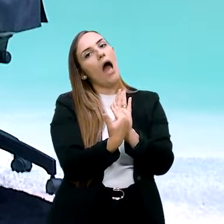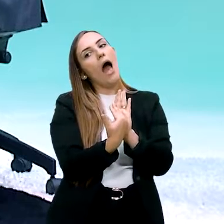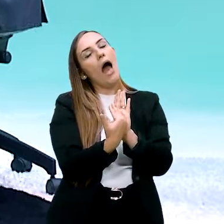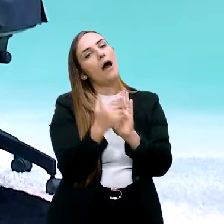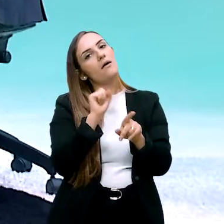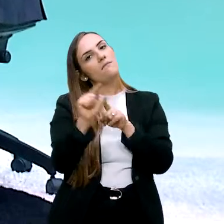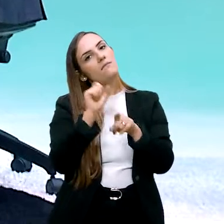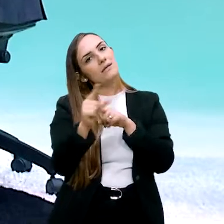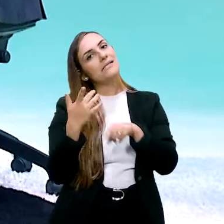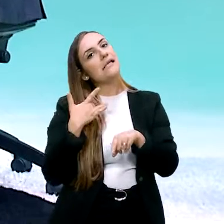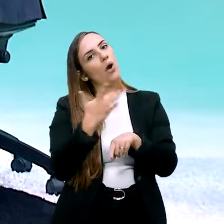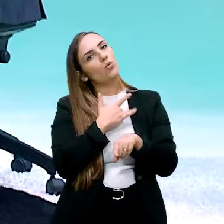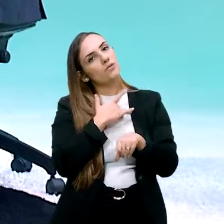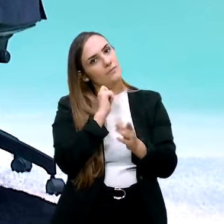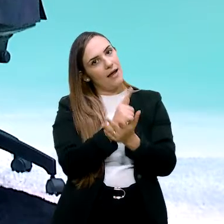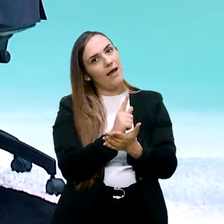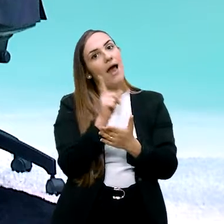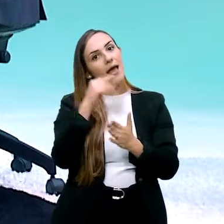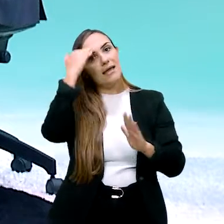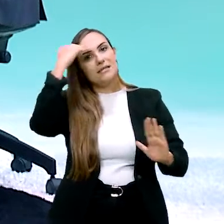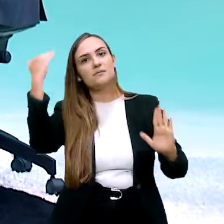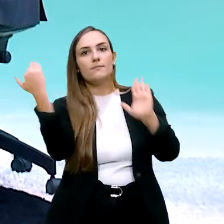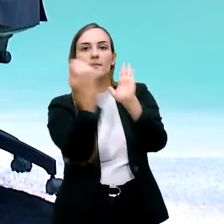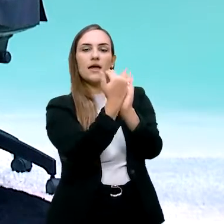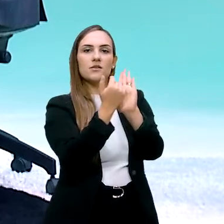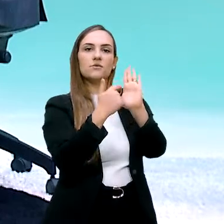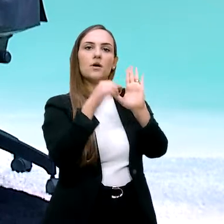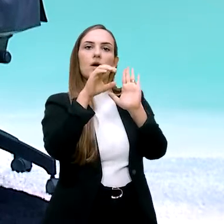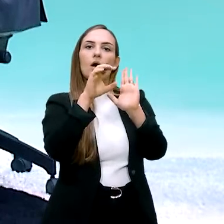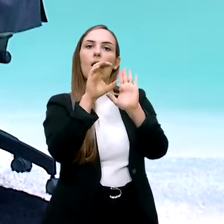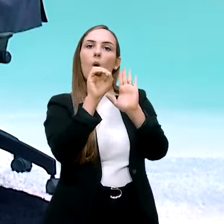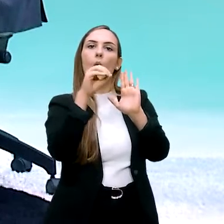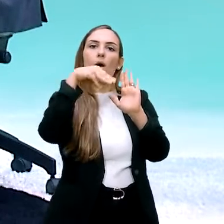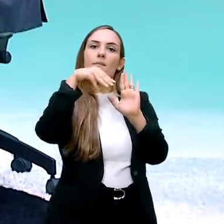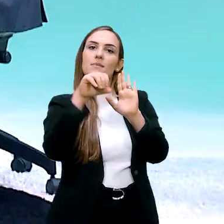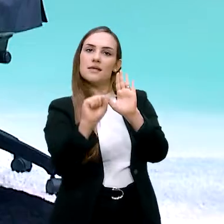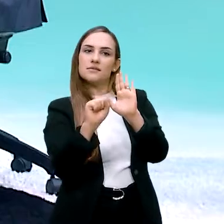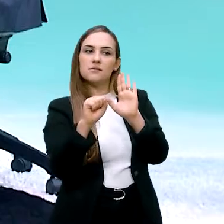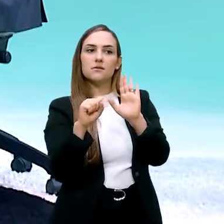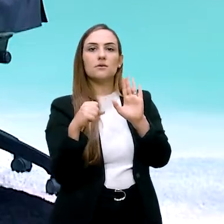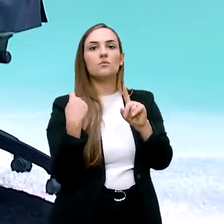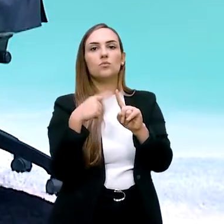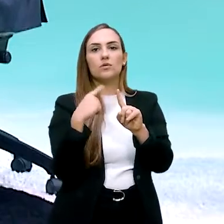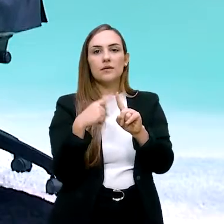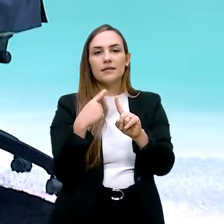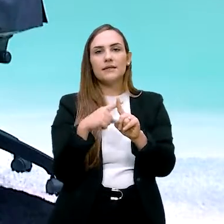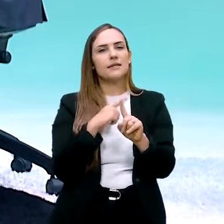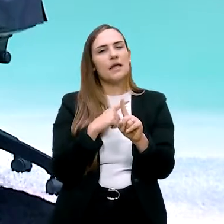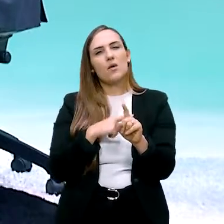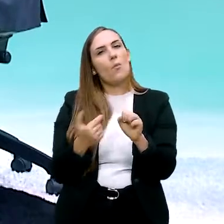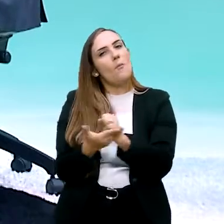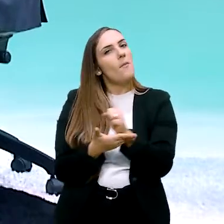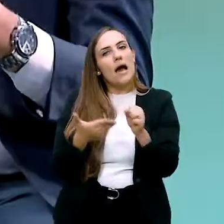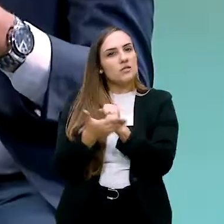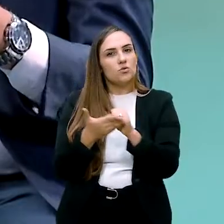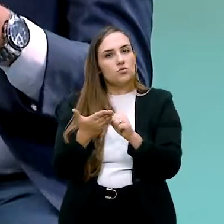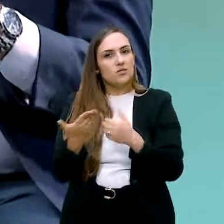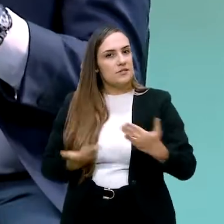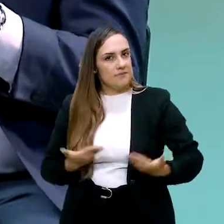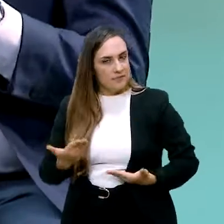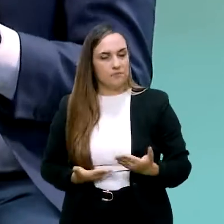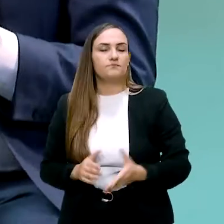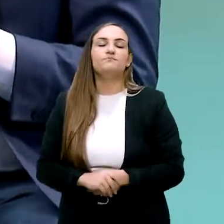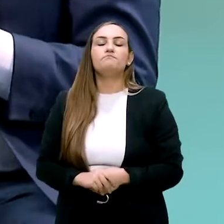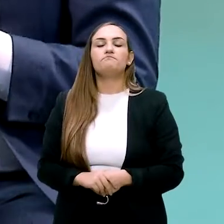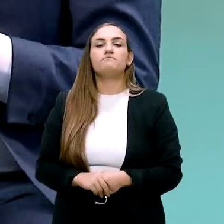sim, seguem o rol da ANS, porque eles todos têm a obrigatoriedade de um mínimo de cobertura.